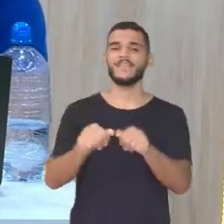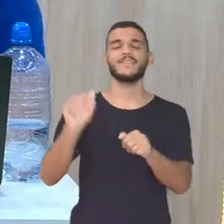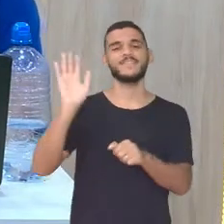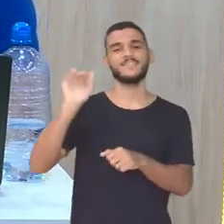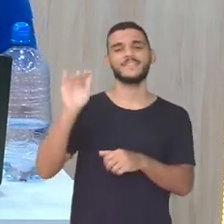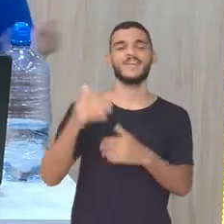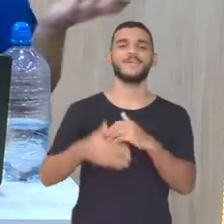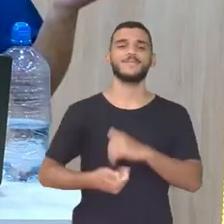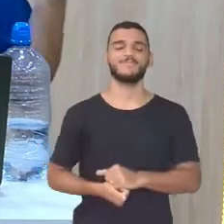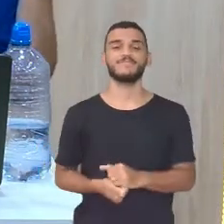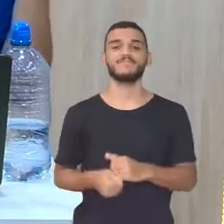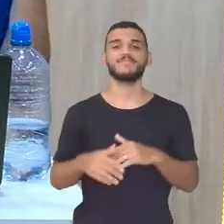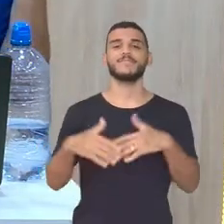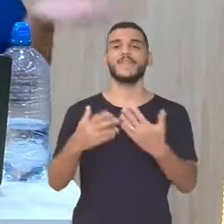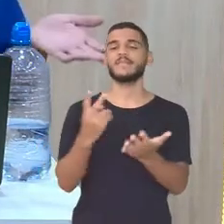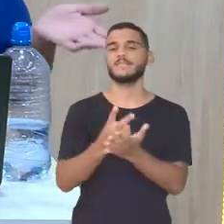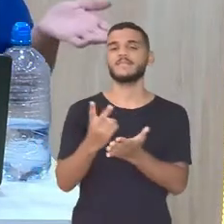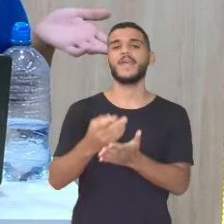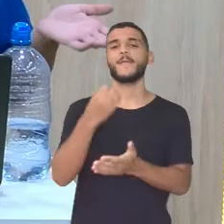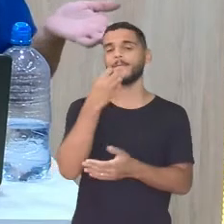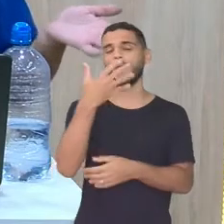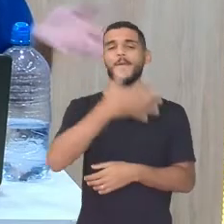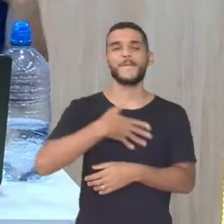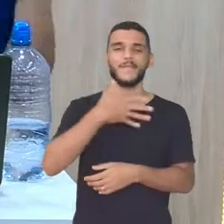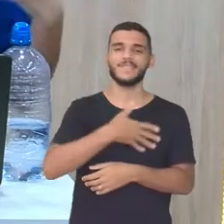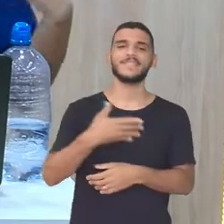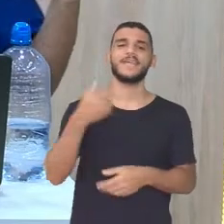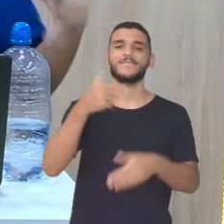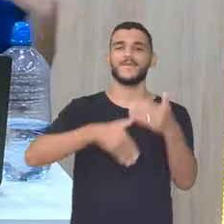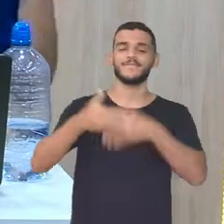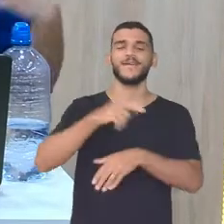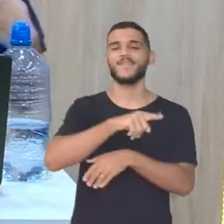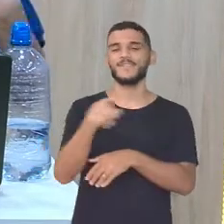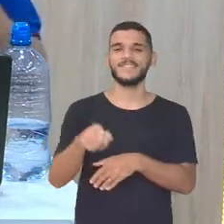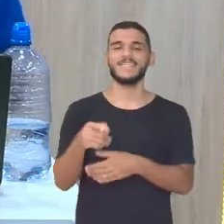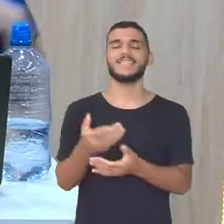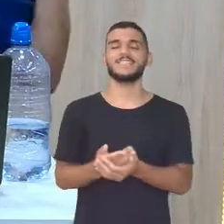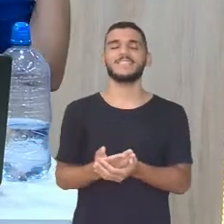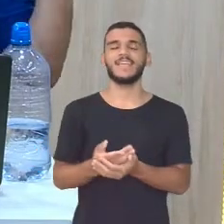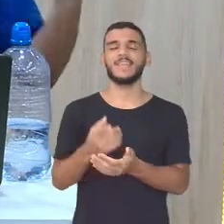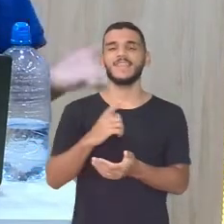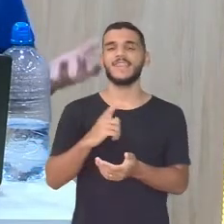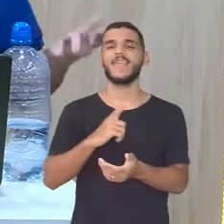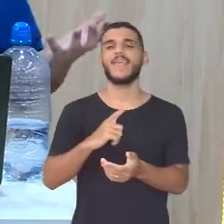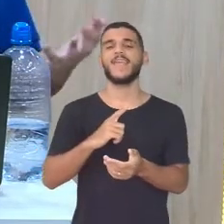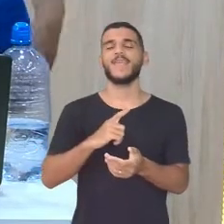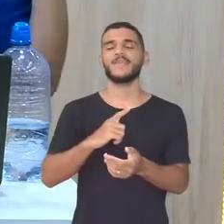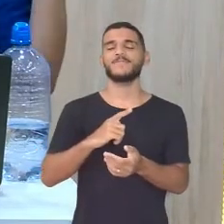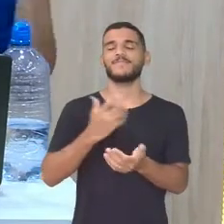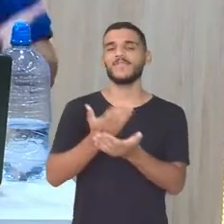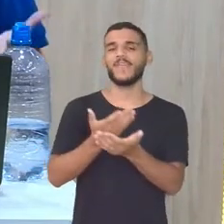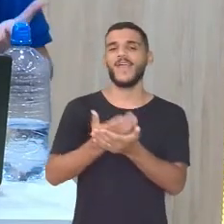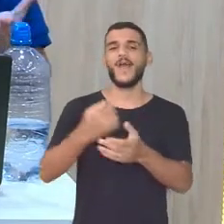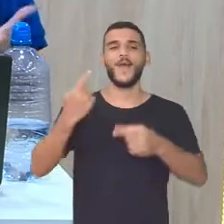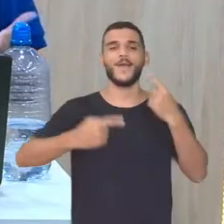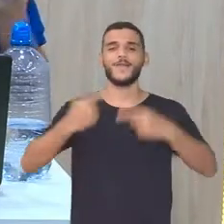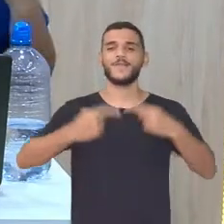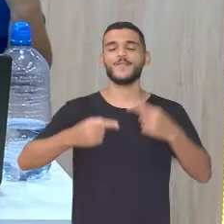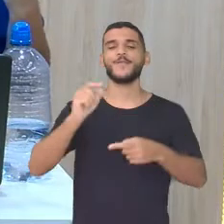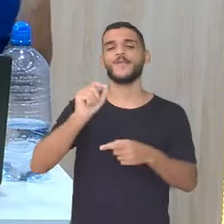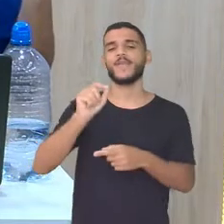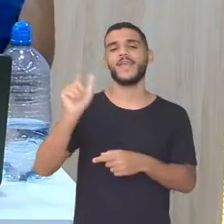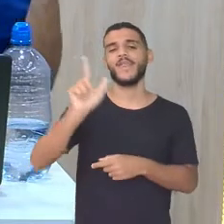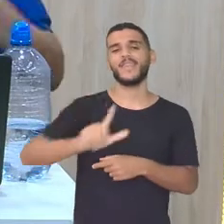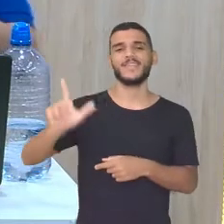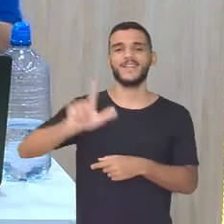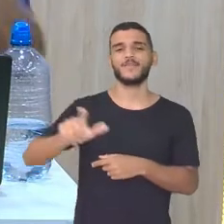despeça aí, professora. Como sempre, foi um prazer estar aqui com vocês, principalmente nessas aulas em que a gente discute literatura, né? Que eu acho que torna